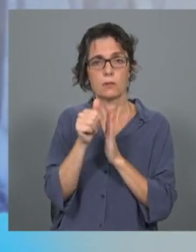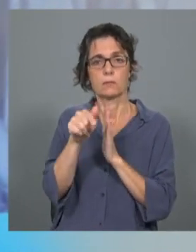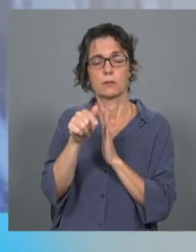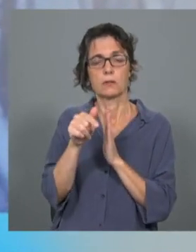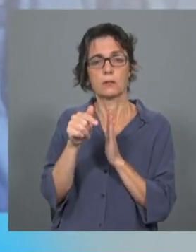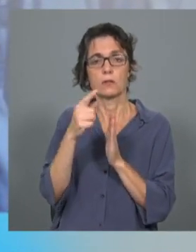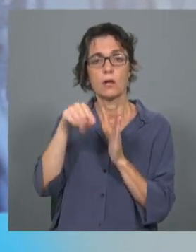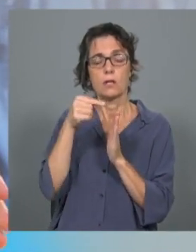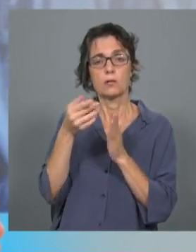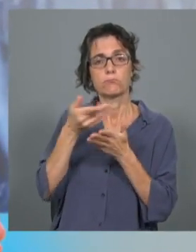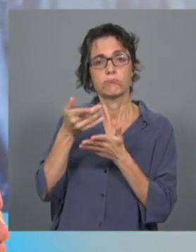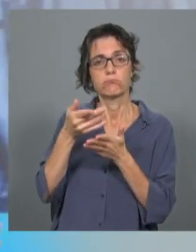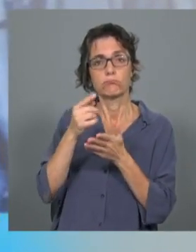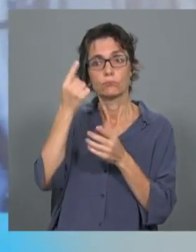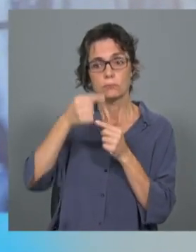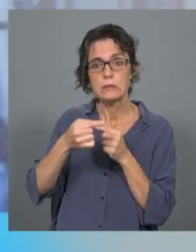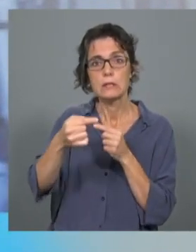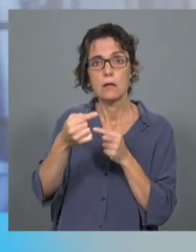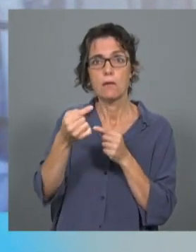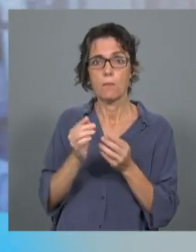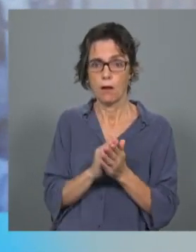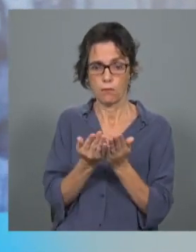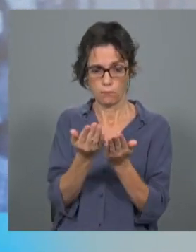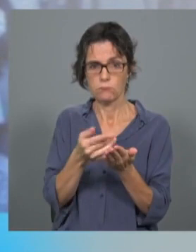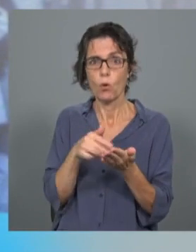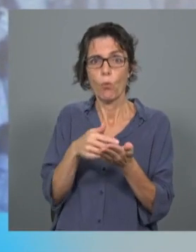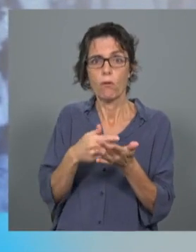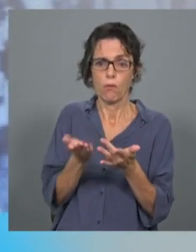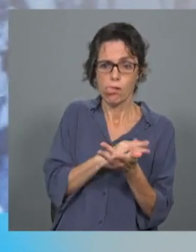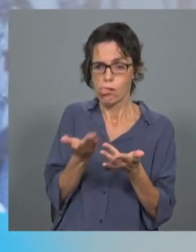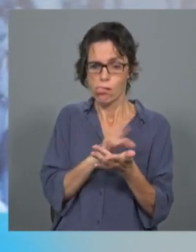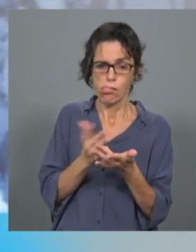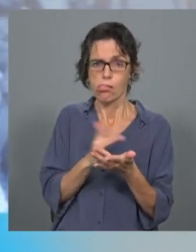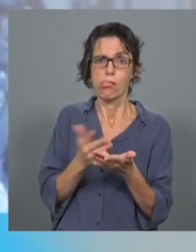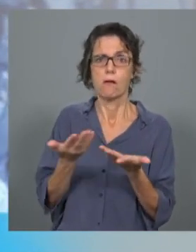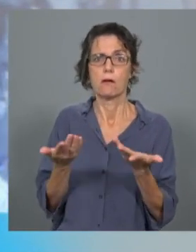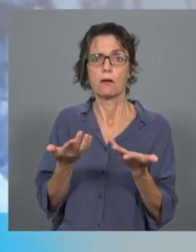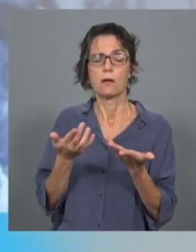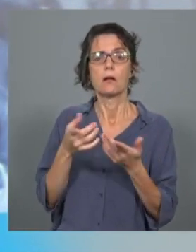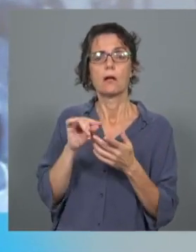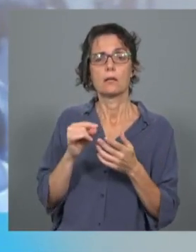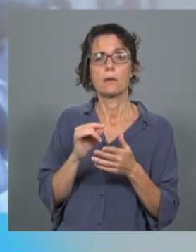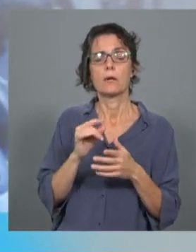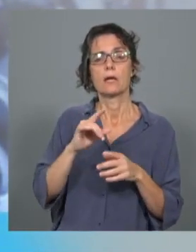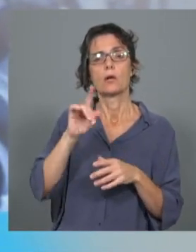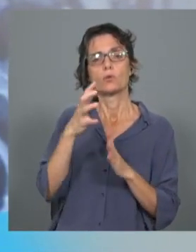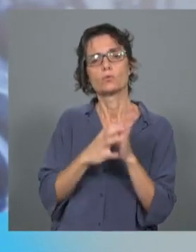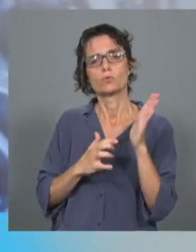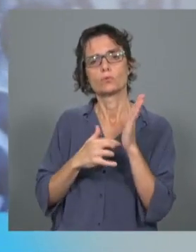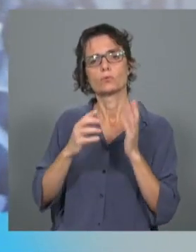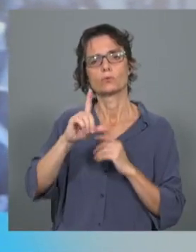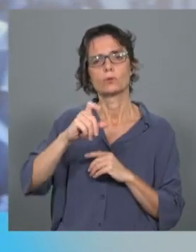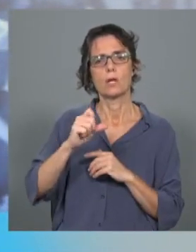E estivemos durante uma semana com este documento. Com este documento, juntamente também com a Laudato Si. Aliás, porque